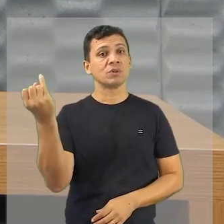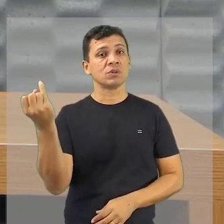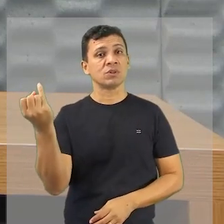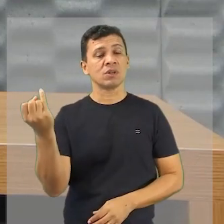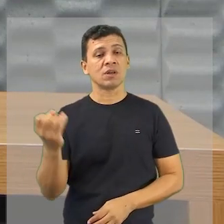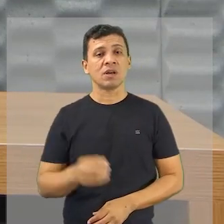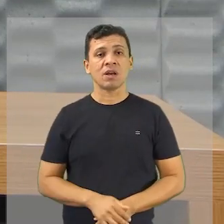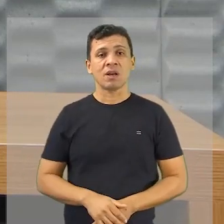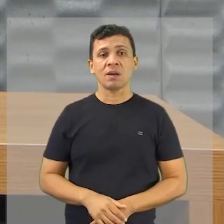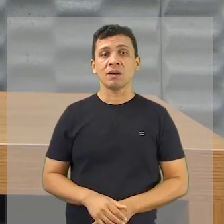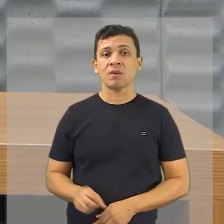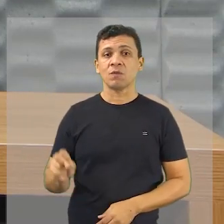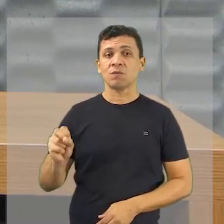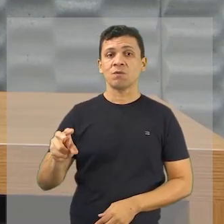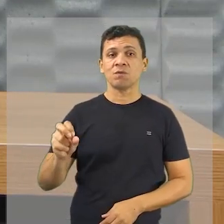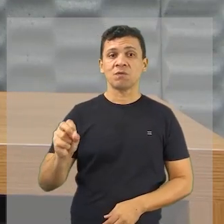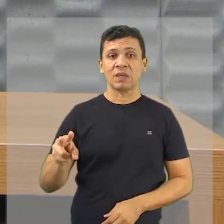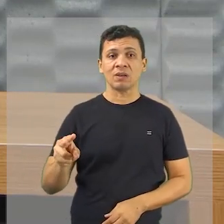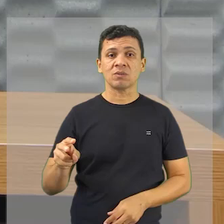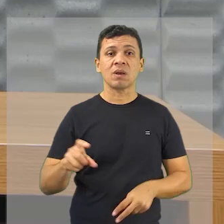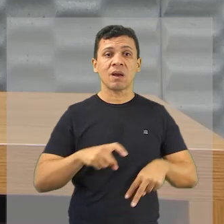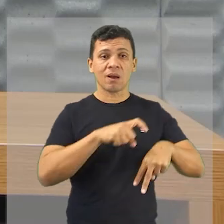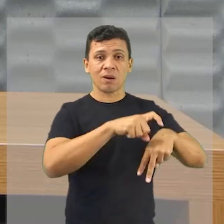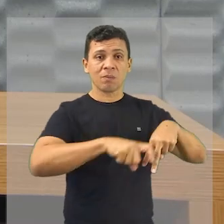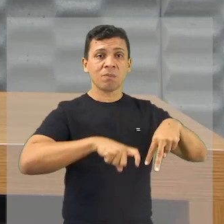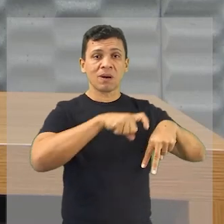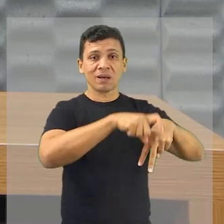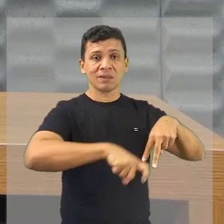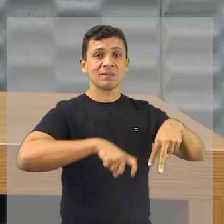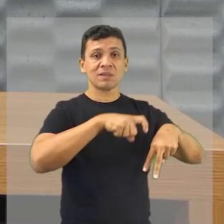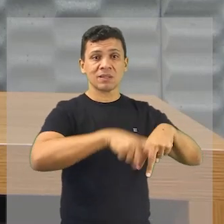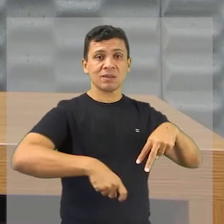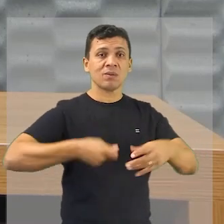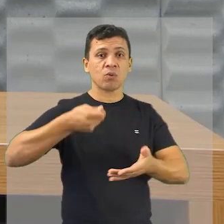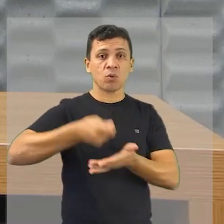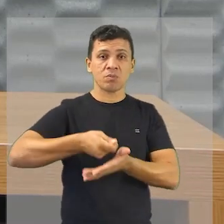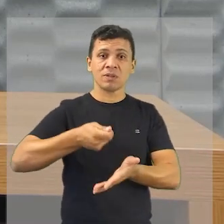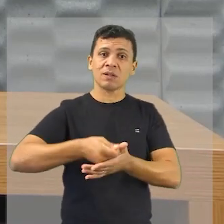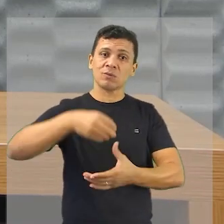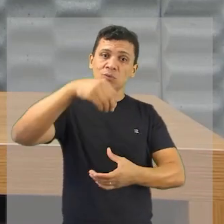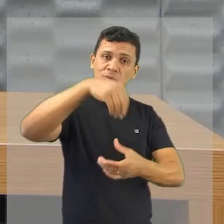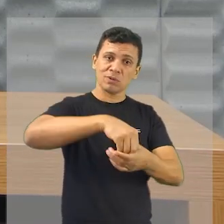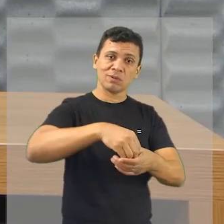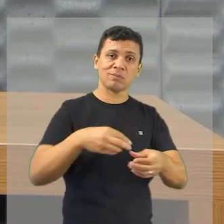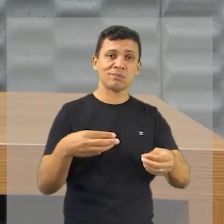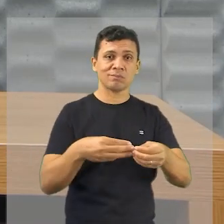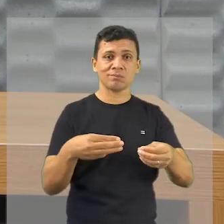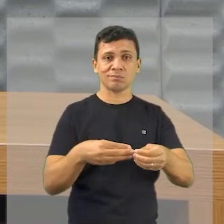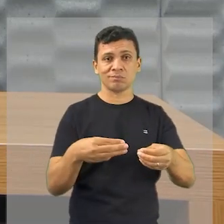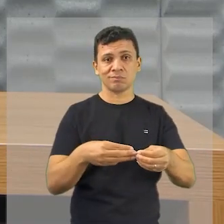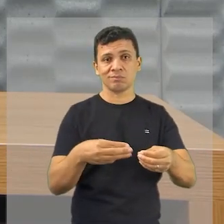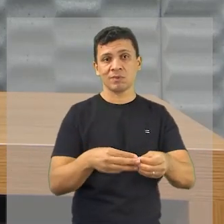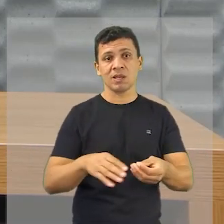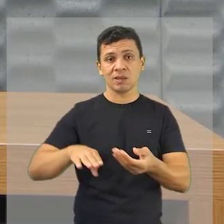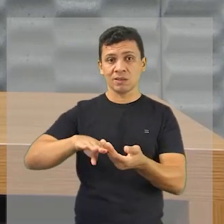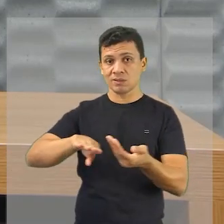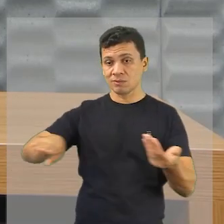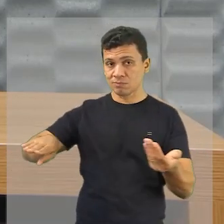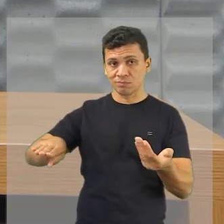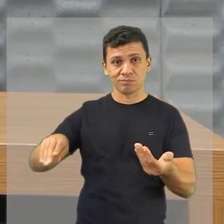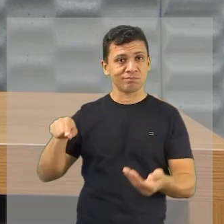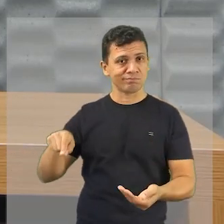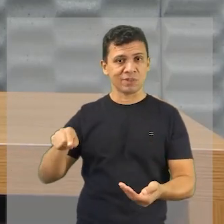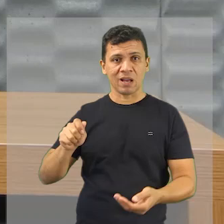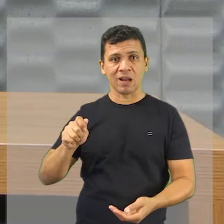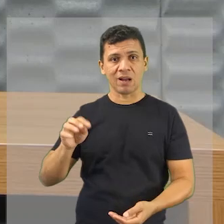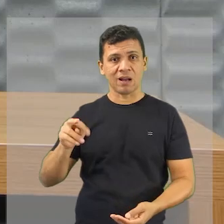seres parasitas intracelulares obrigatórios, né? Então, eles não estão ativos se eles não estiverem dentro